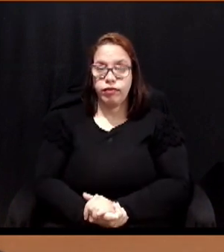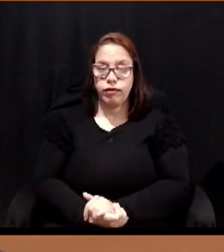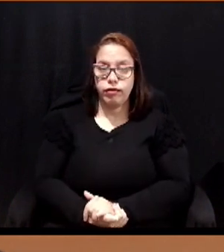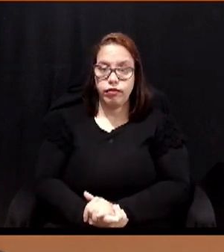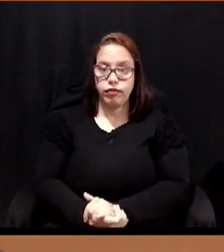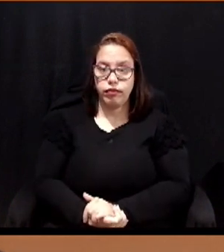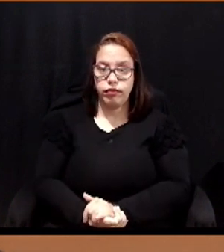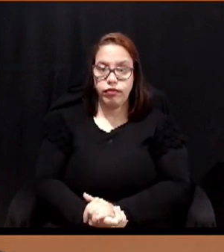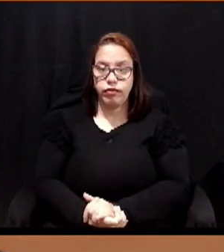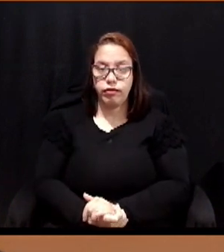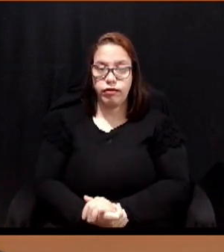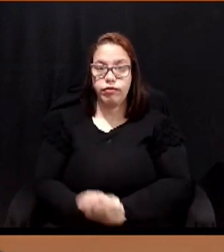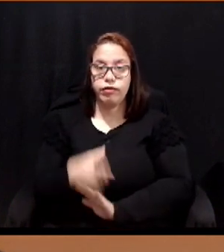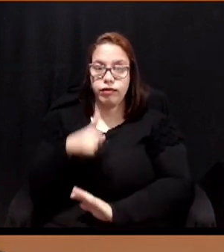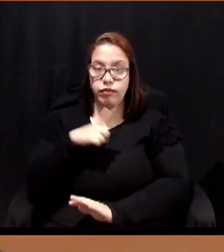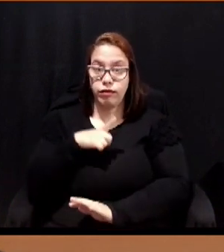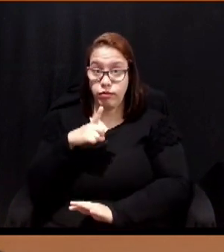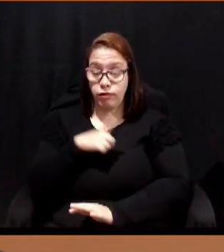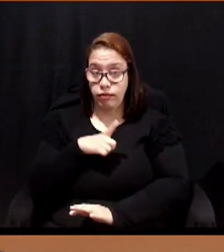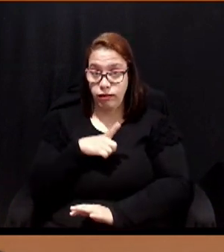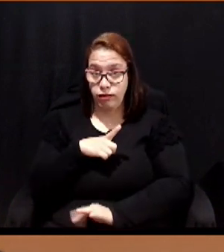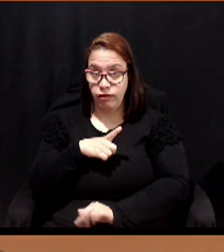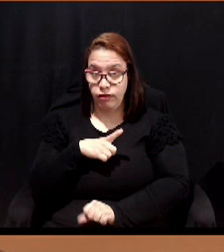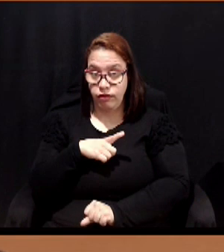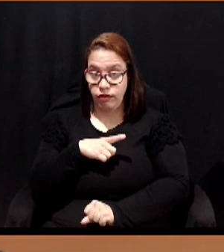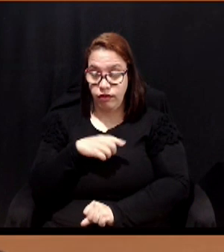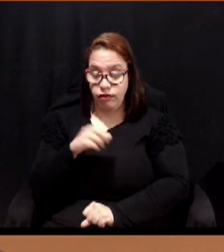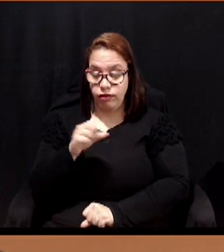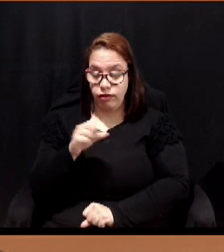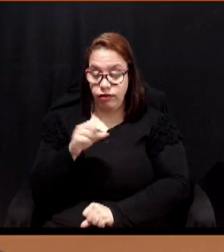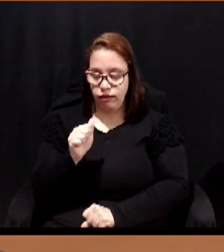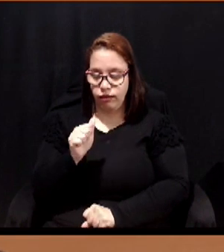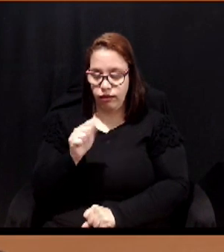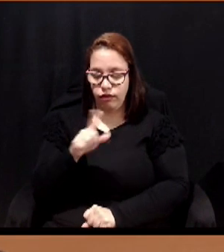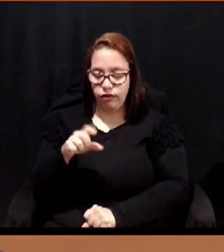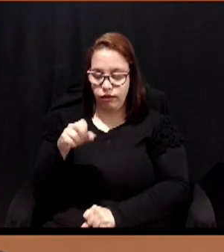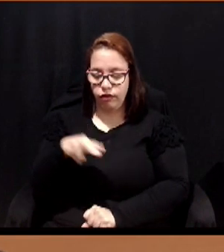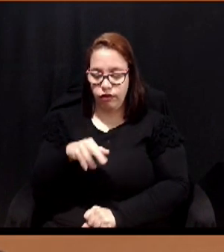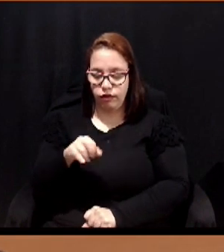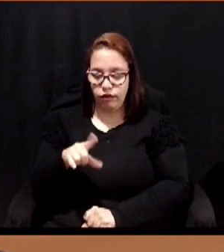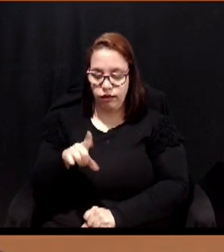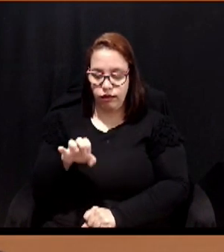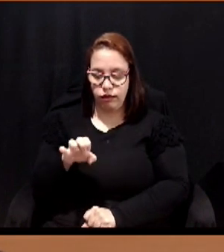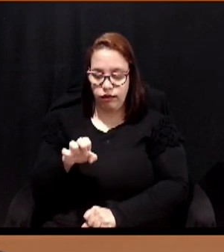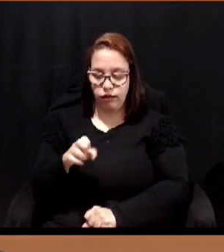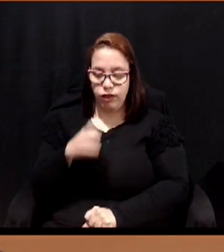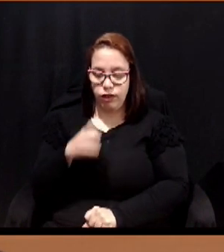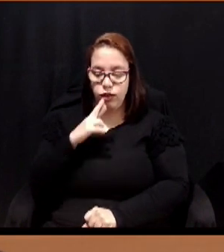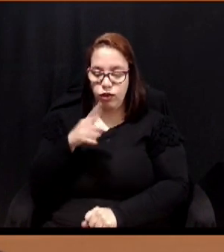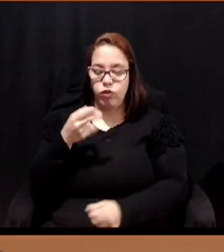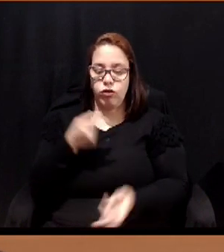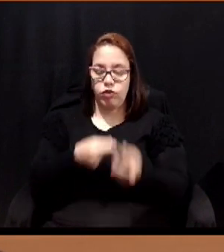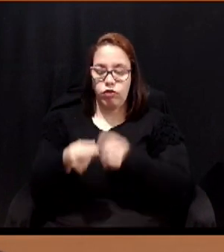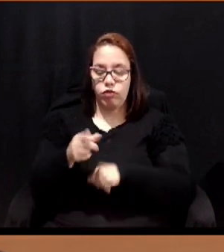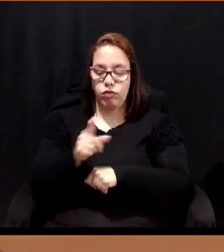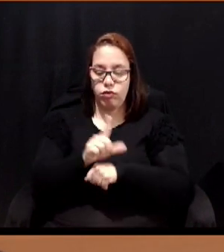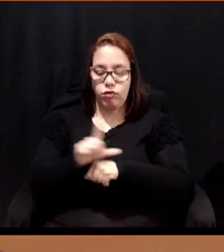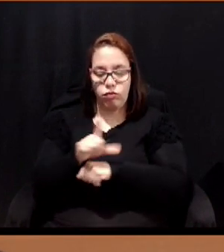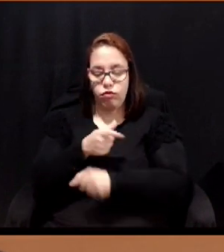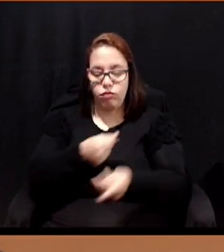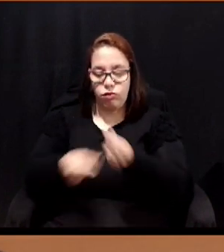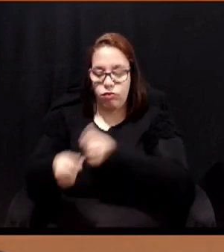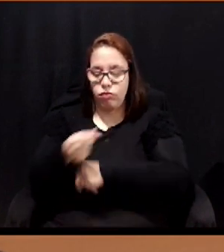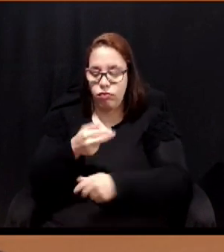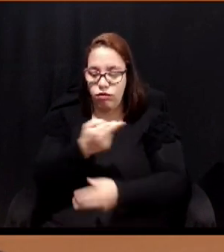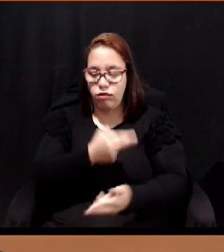temos as questões de sazonalidade, de resultados econômicos, o comércio exterior ele ajuda muito. E se a